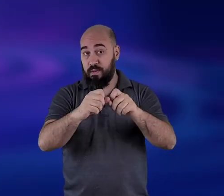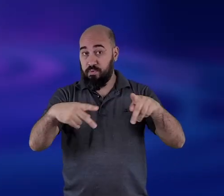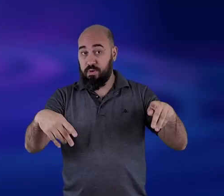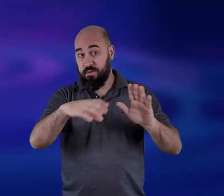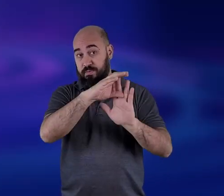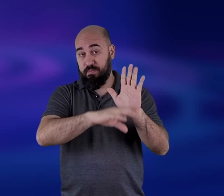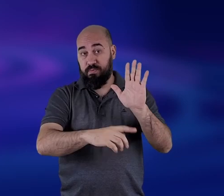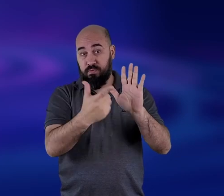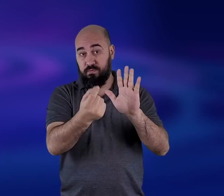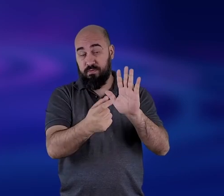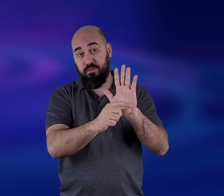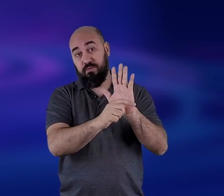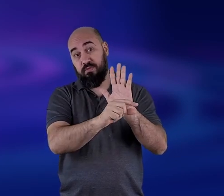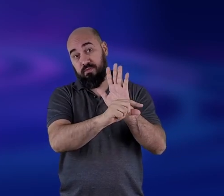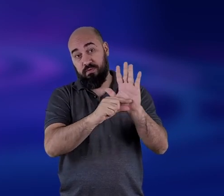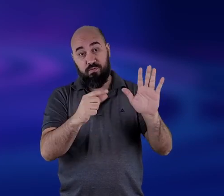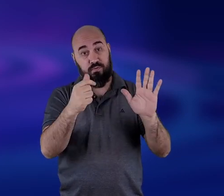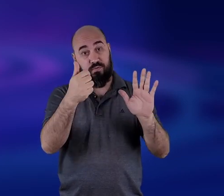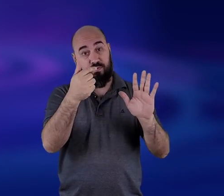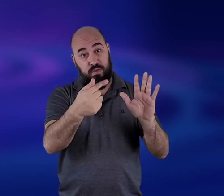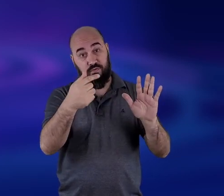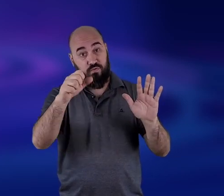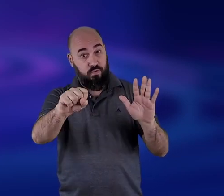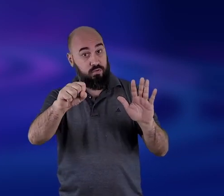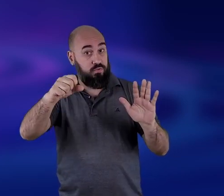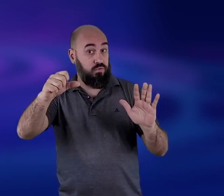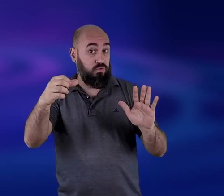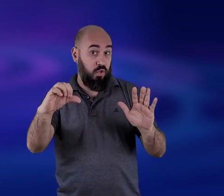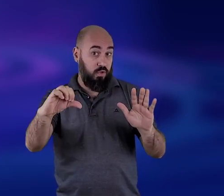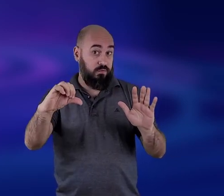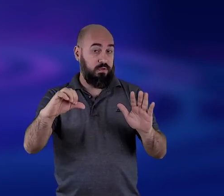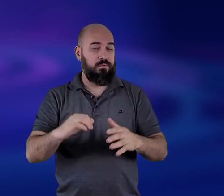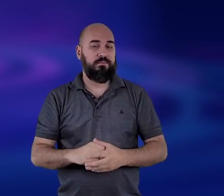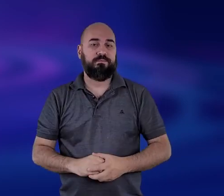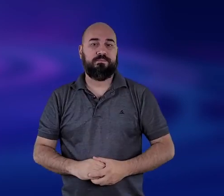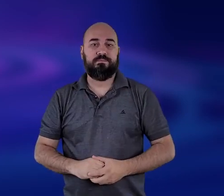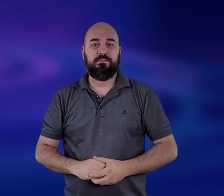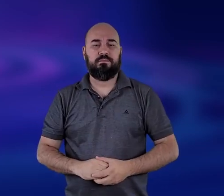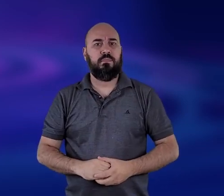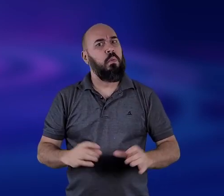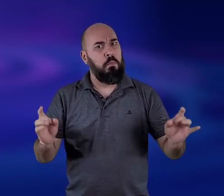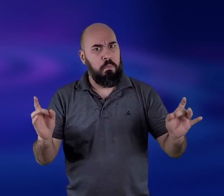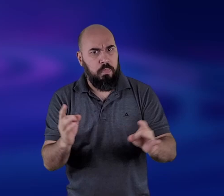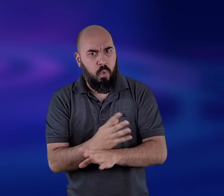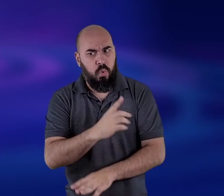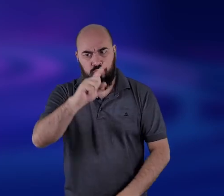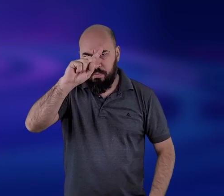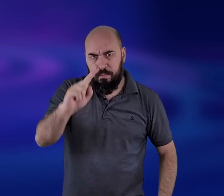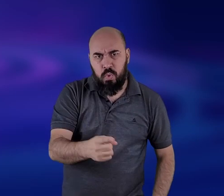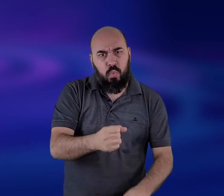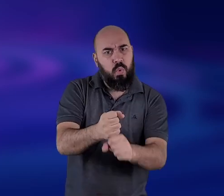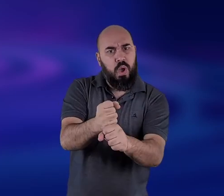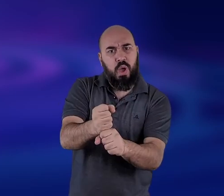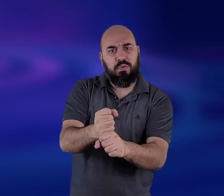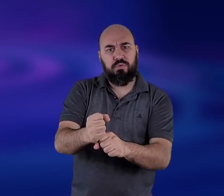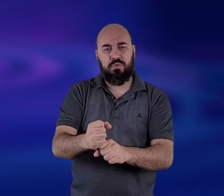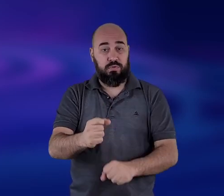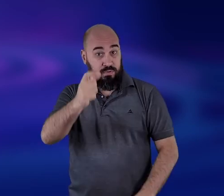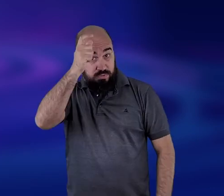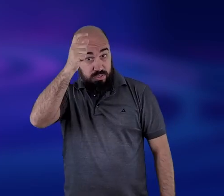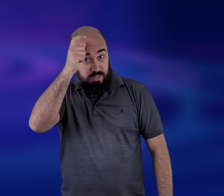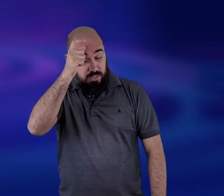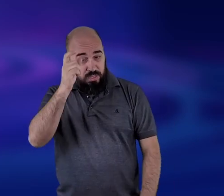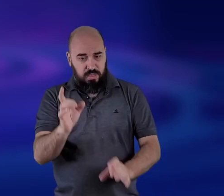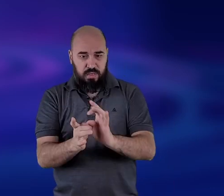porém, se completarem os 1000 anos, Satanás será solto da sua prisão e sairá